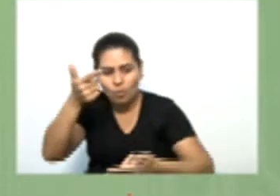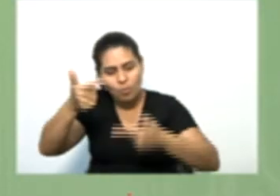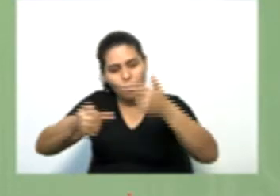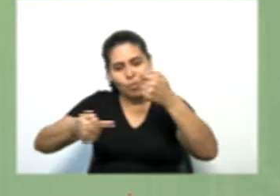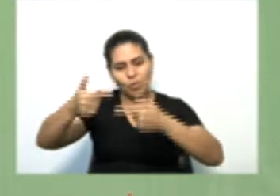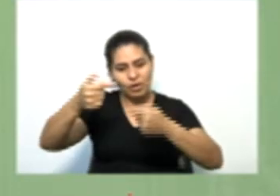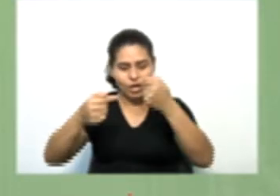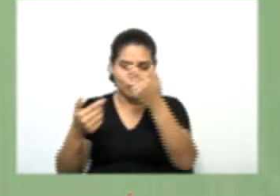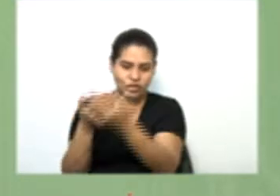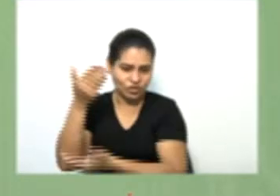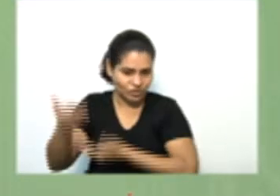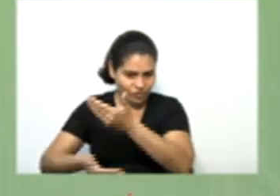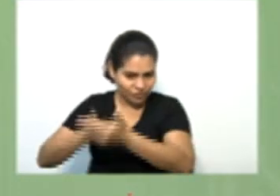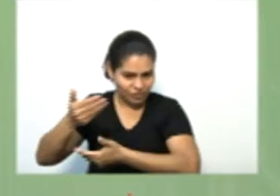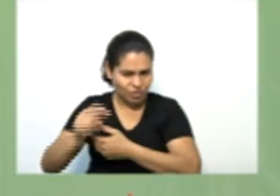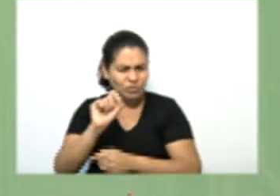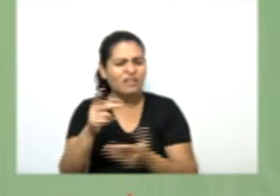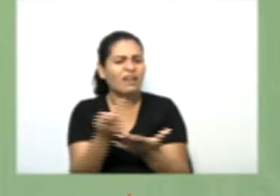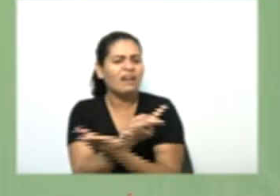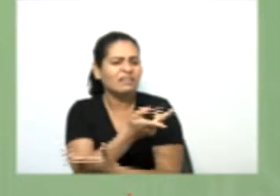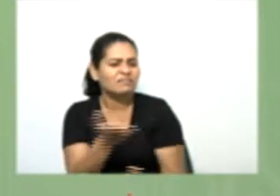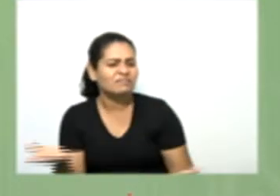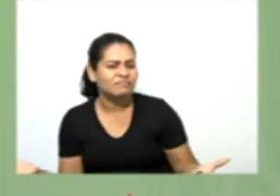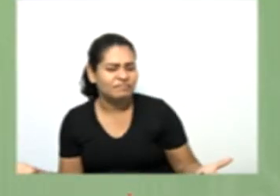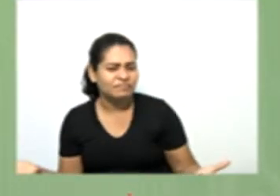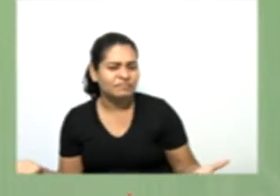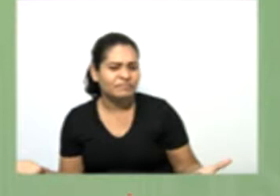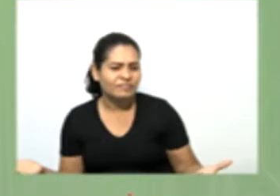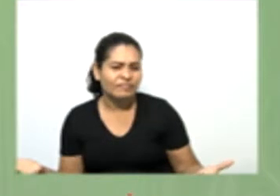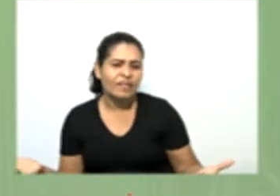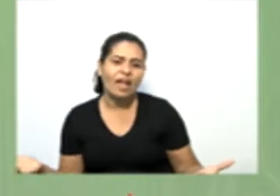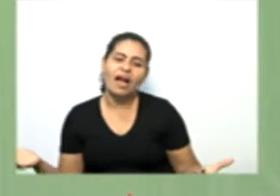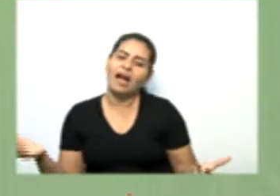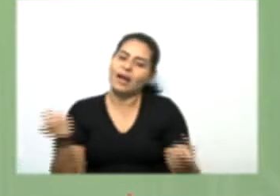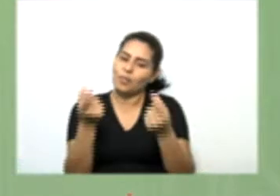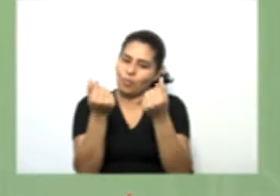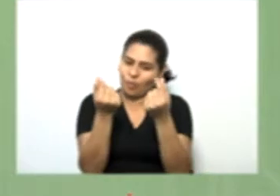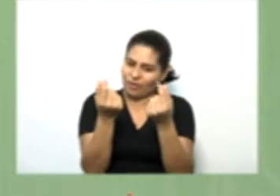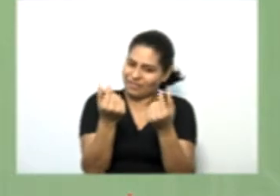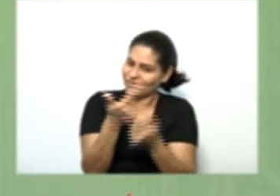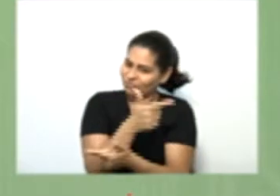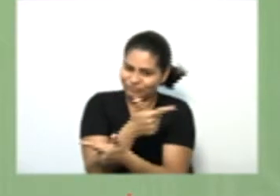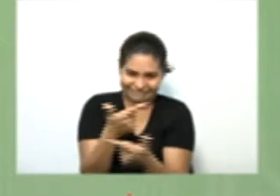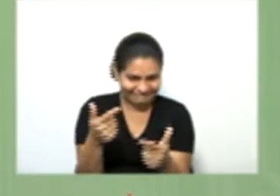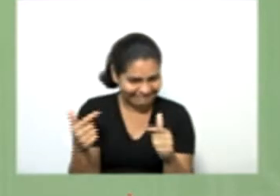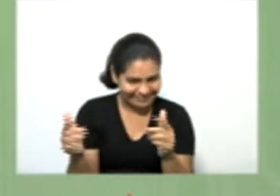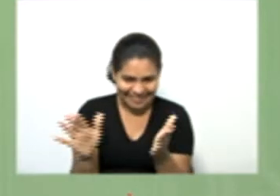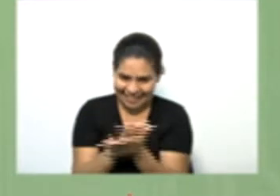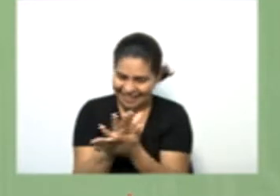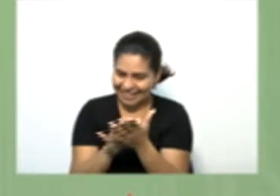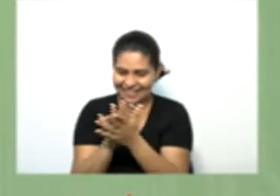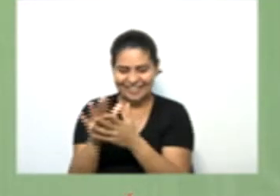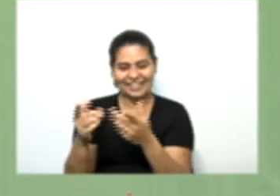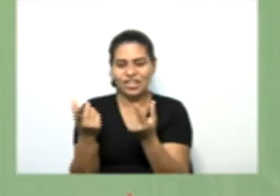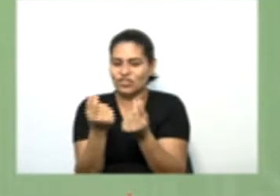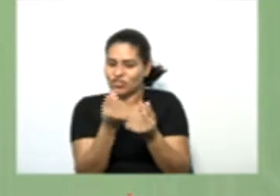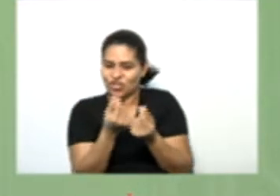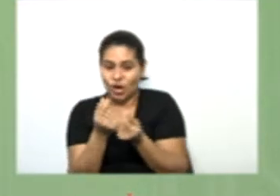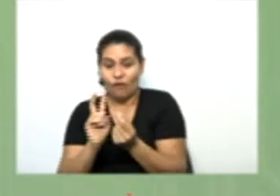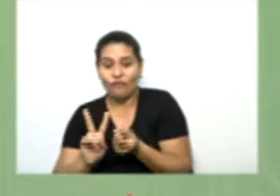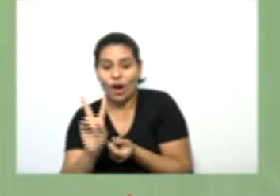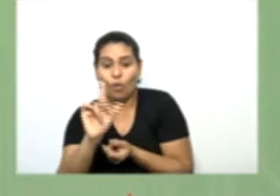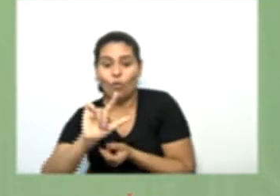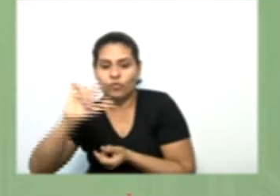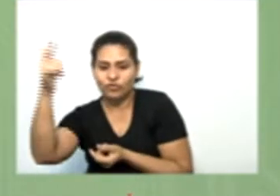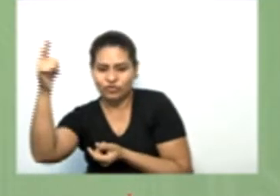políticas de relacionamento. O que está errado aí então, meu? Está errado o monetário, não tem a ver com dinheiro não. São outros tipos de valores,